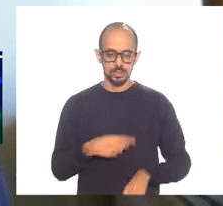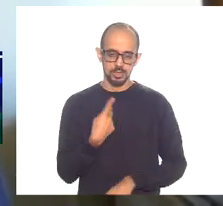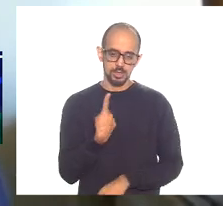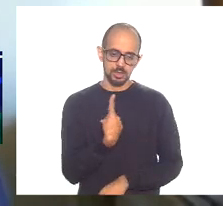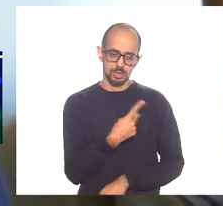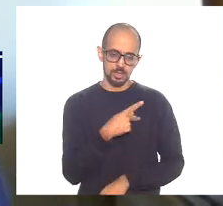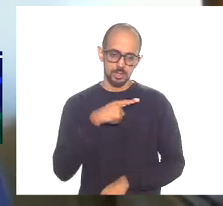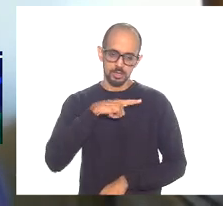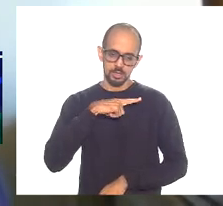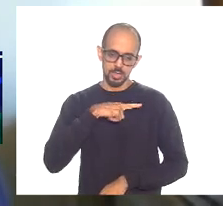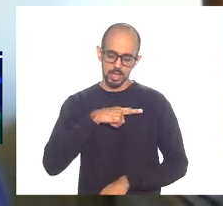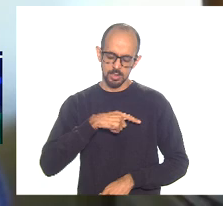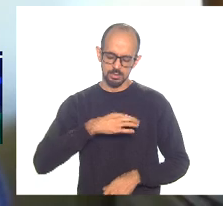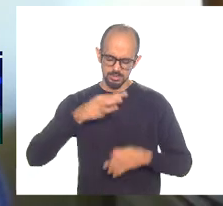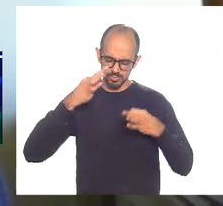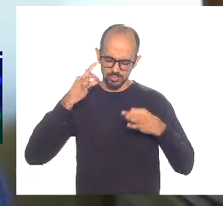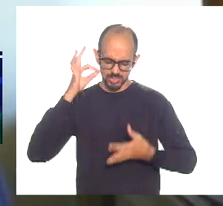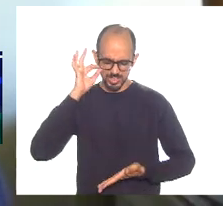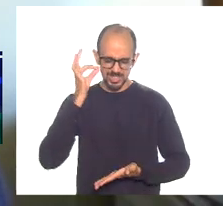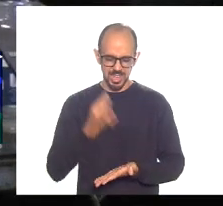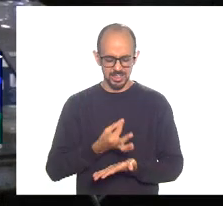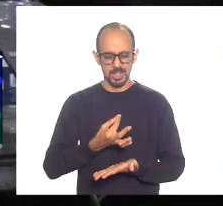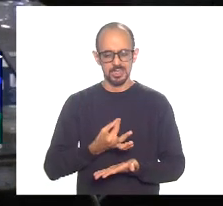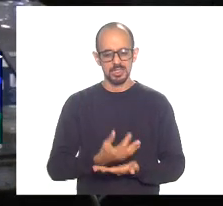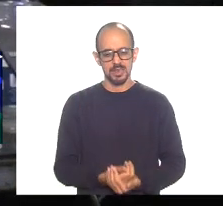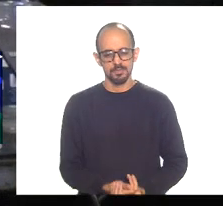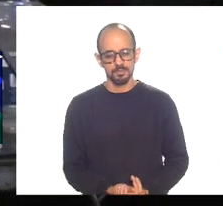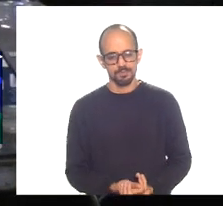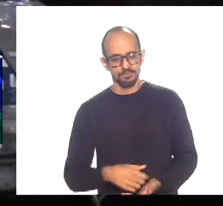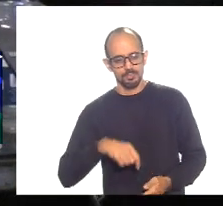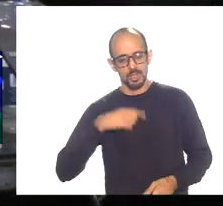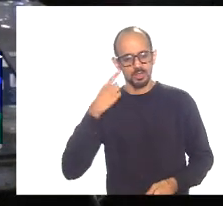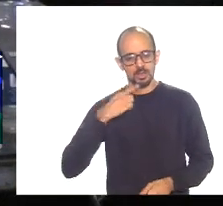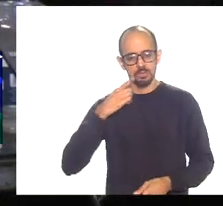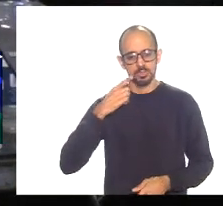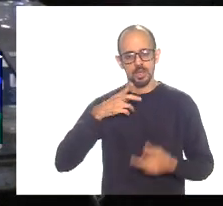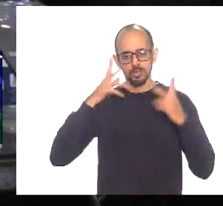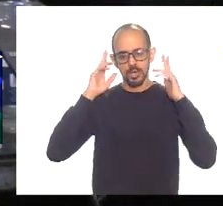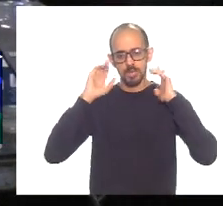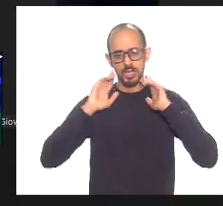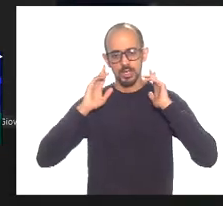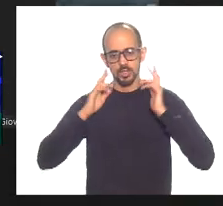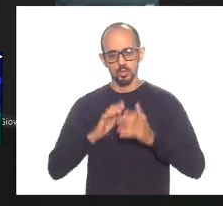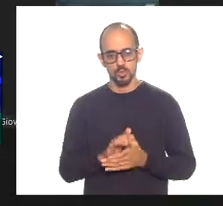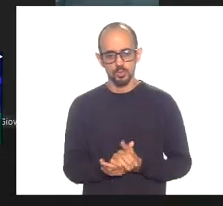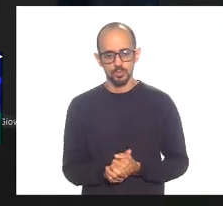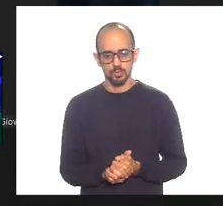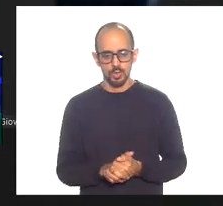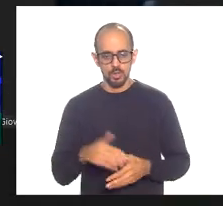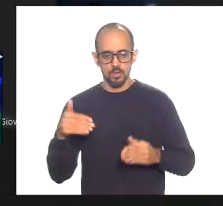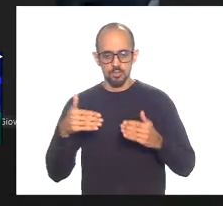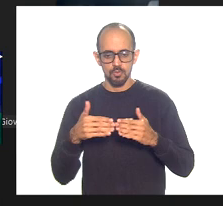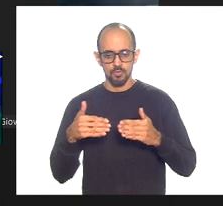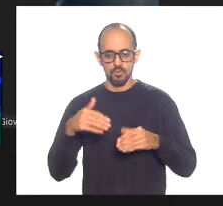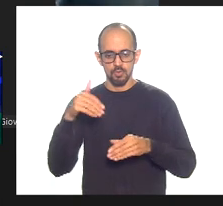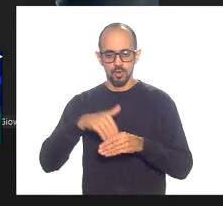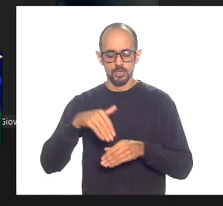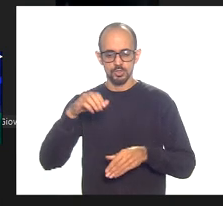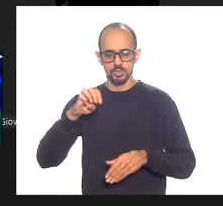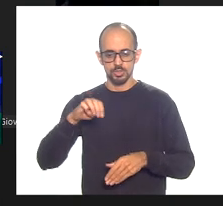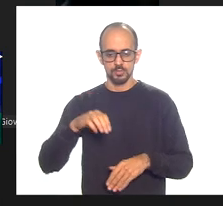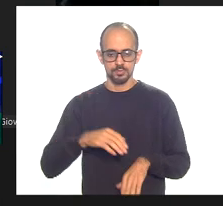convicção do meu óleo Deputado uma tela cabeleireiro favorável